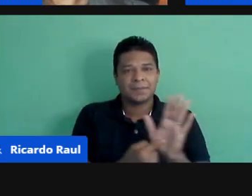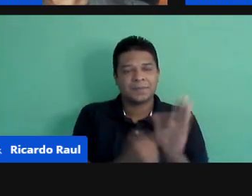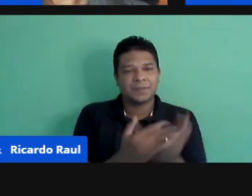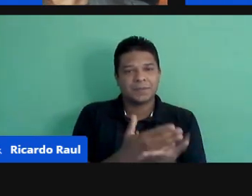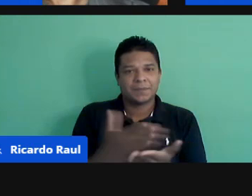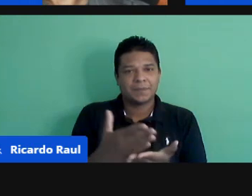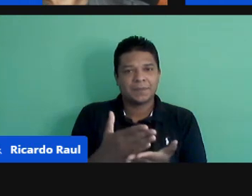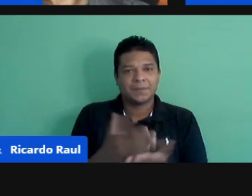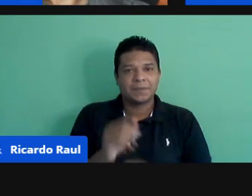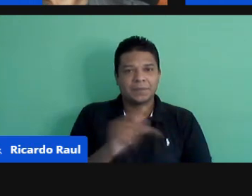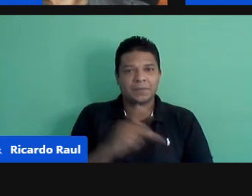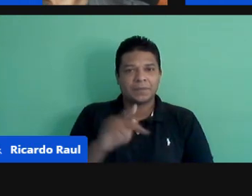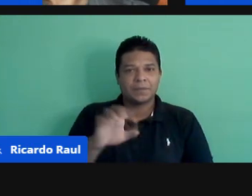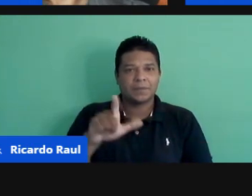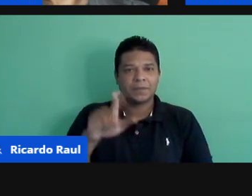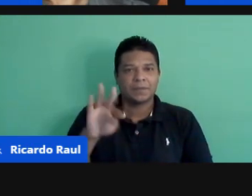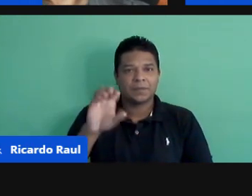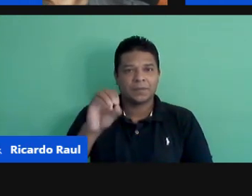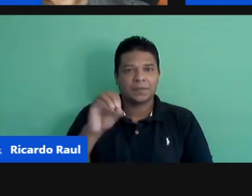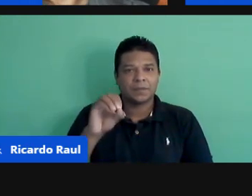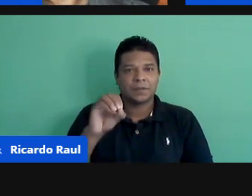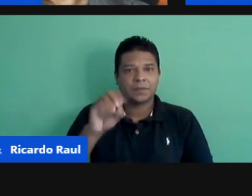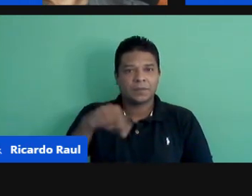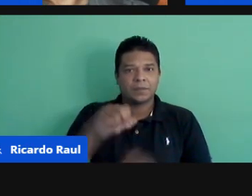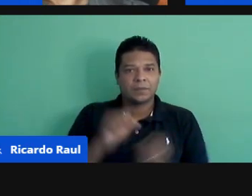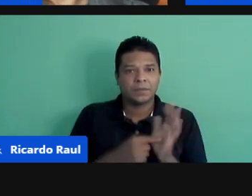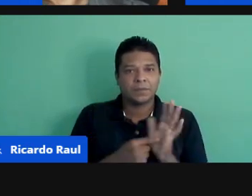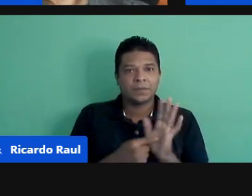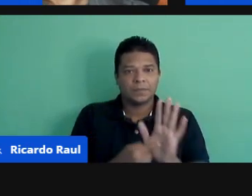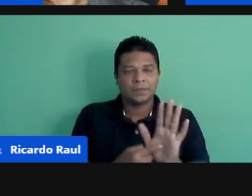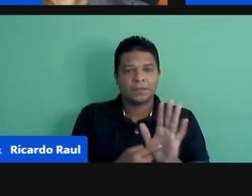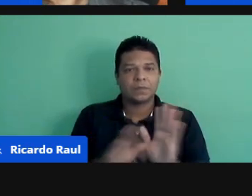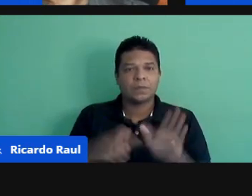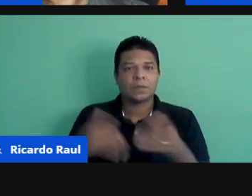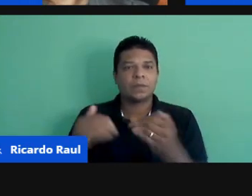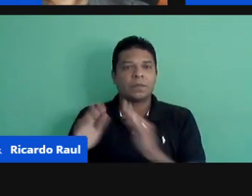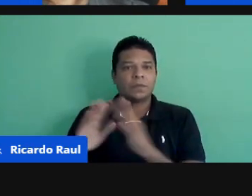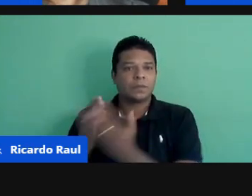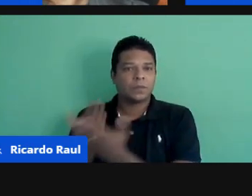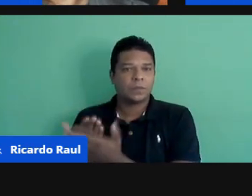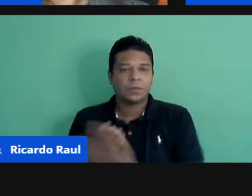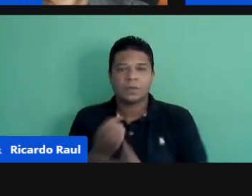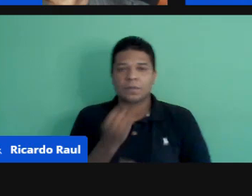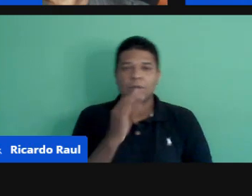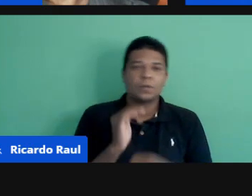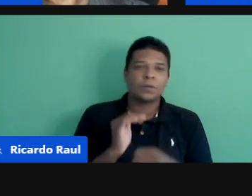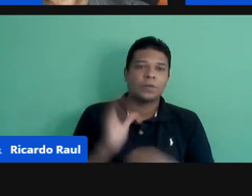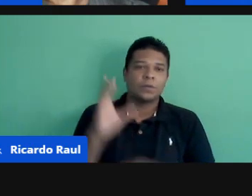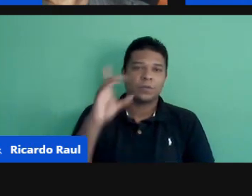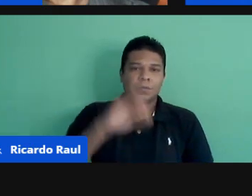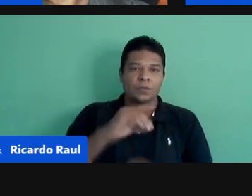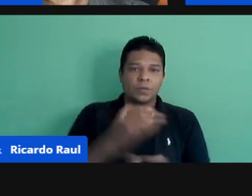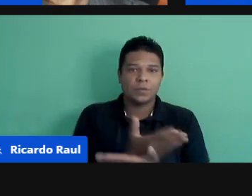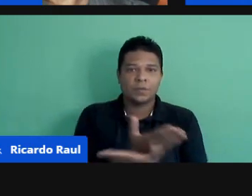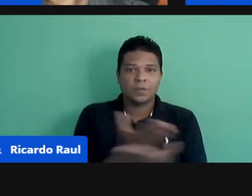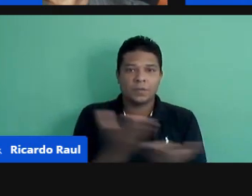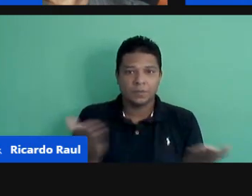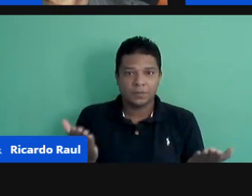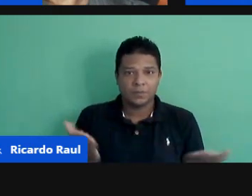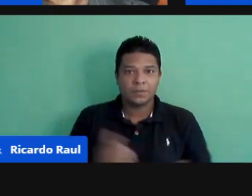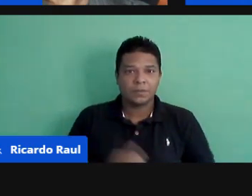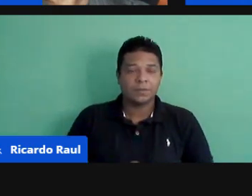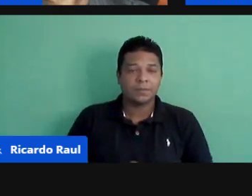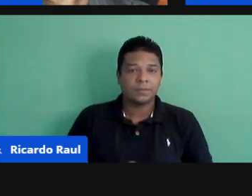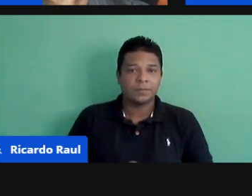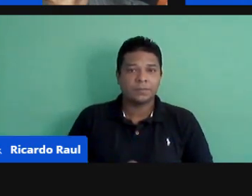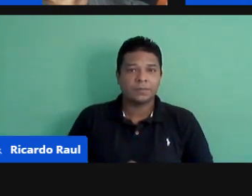pouco dele e da escola que ele atua. Bom dia a todos. Eu